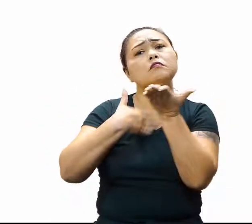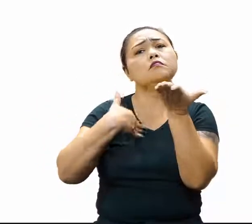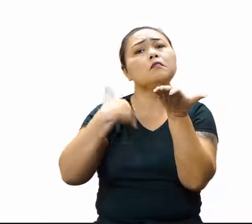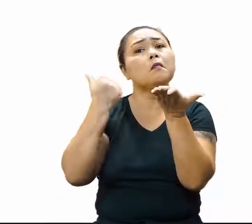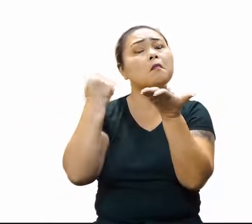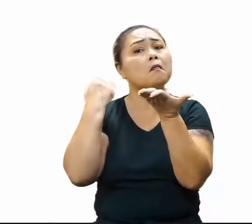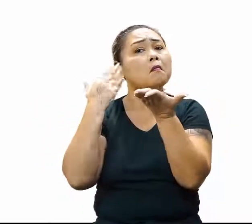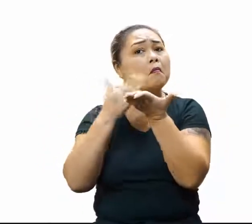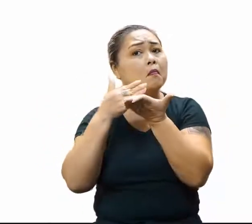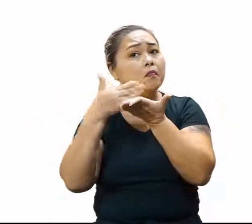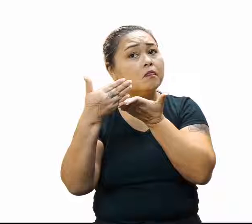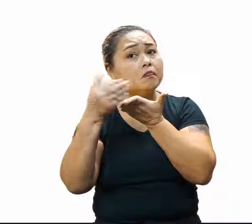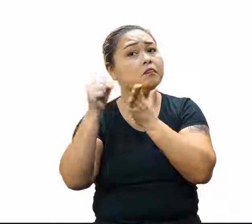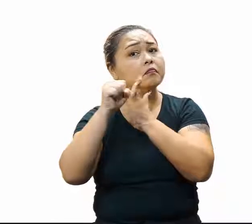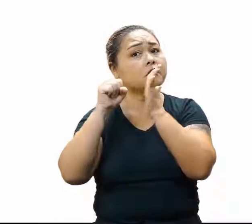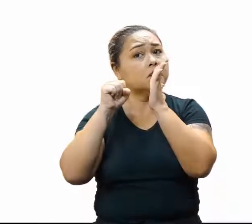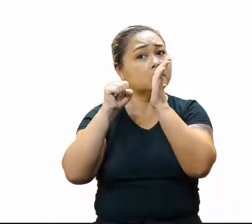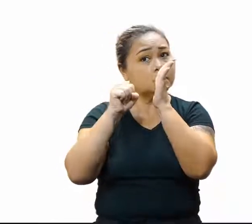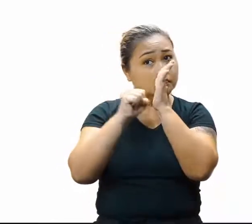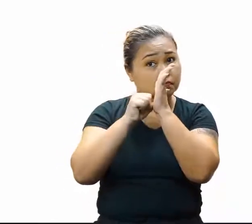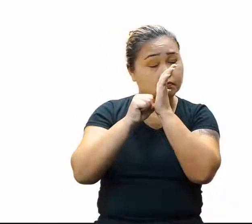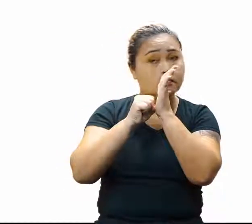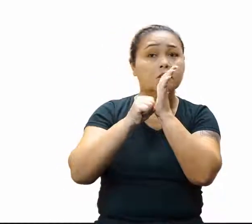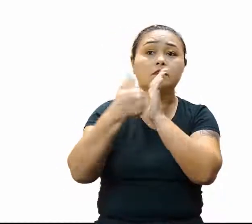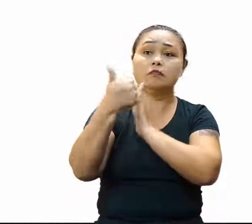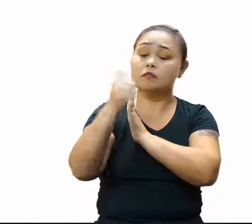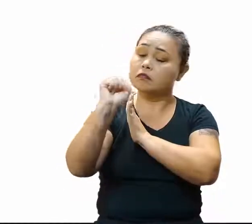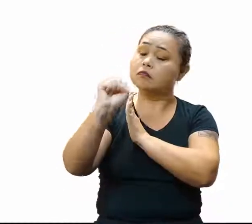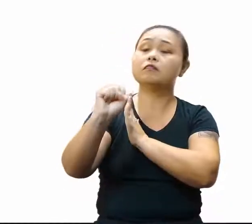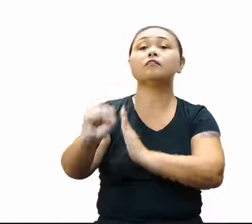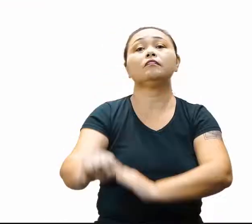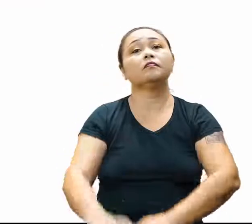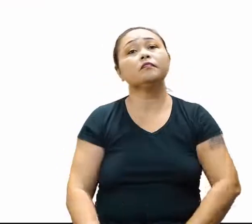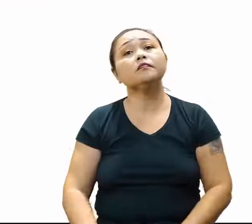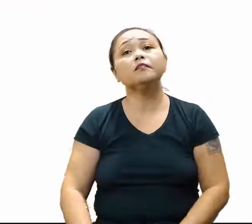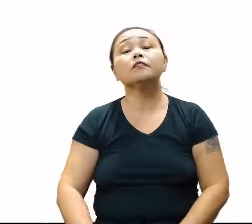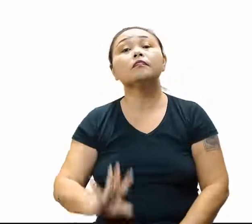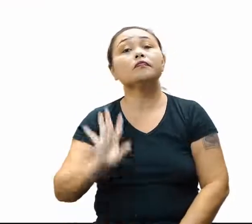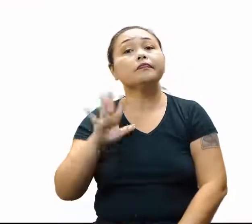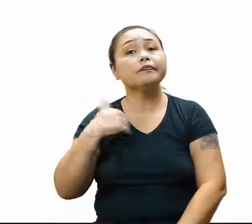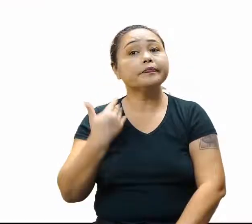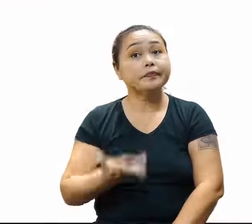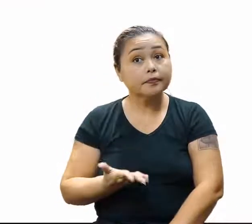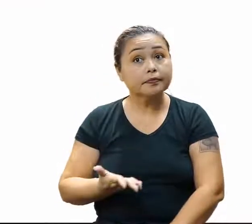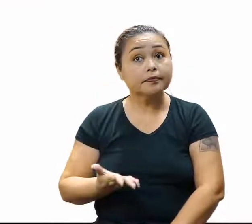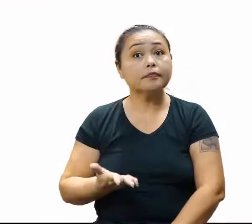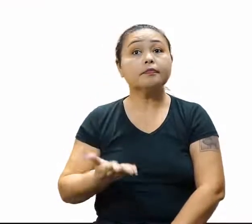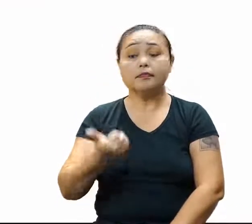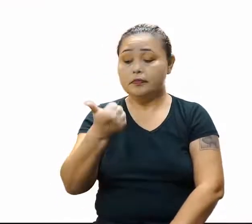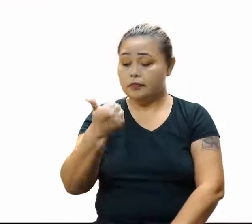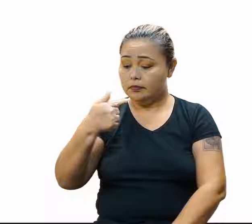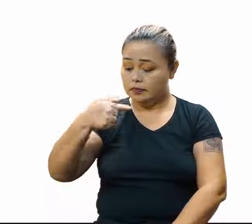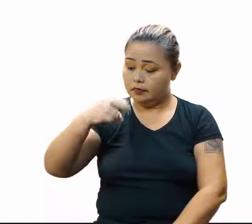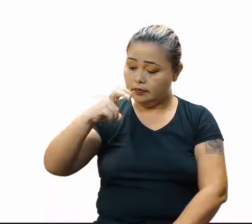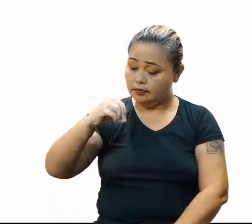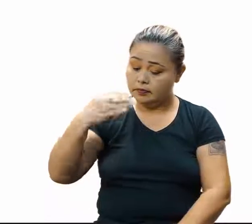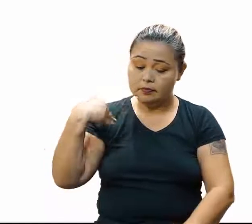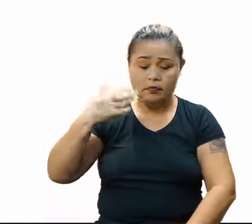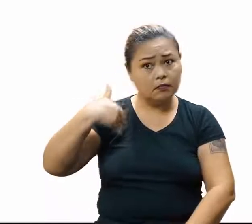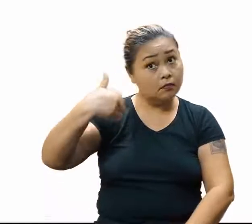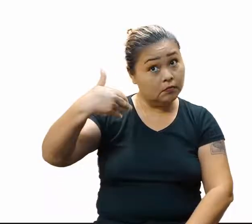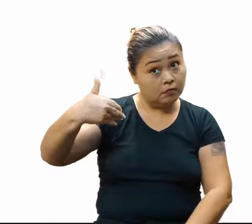XVIII. Primeira metade do século XVIII. Ou seja, de 1750 para